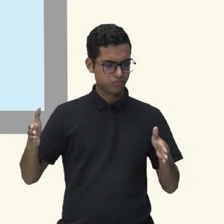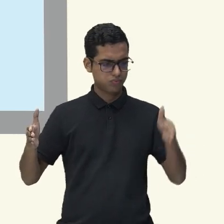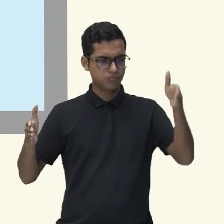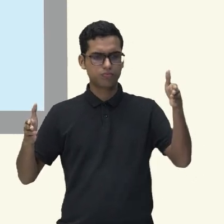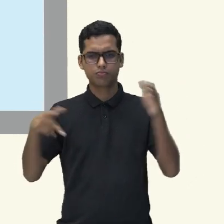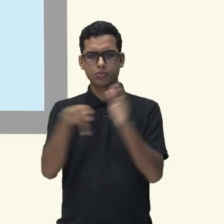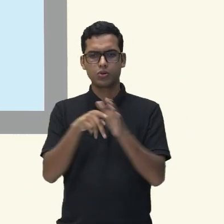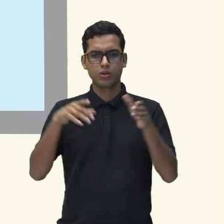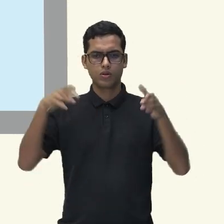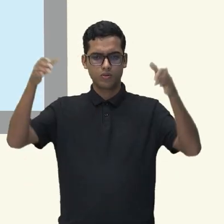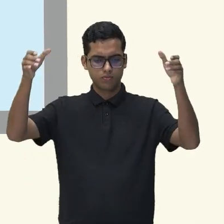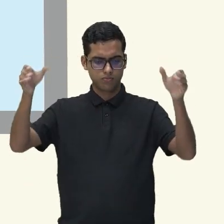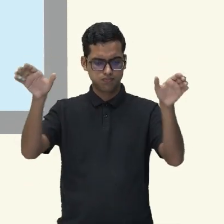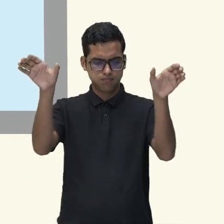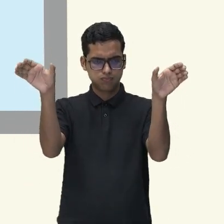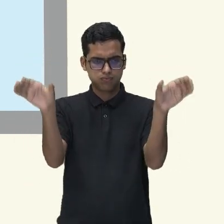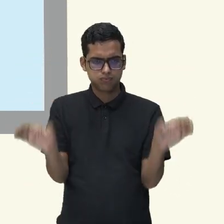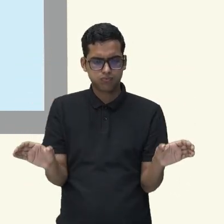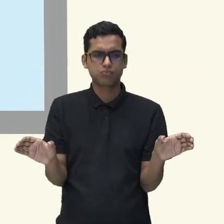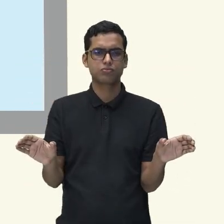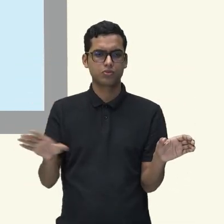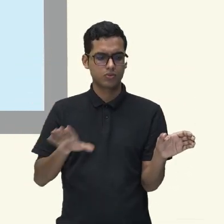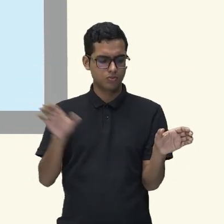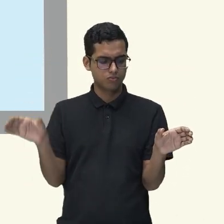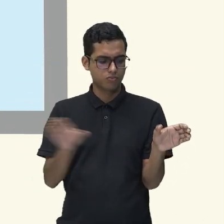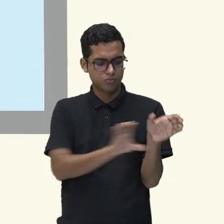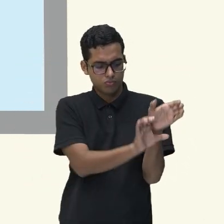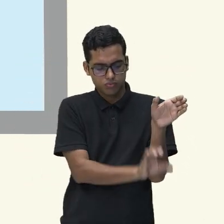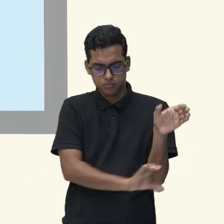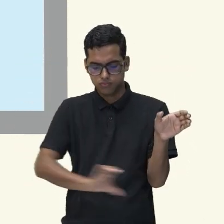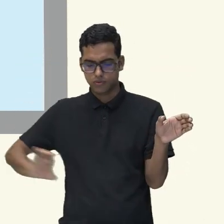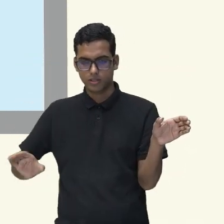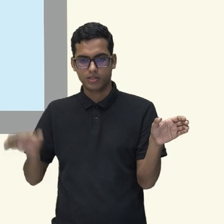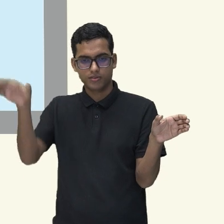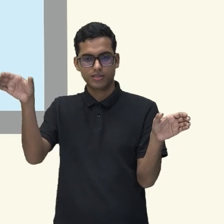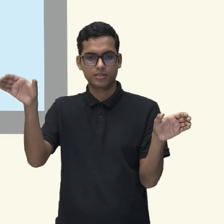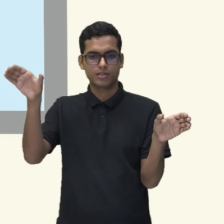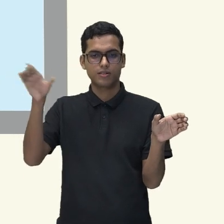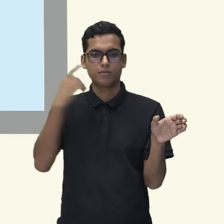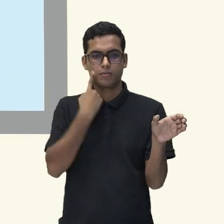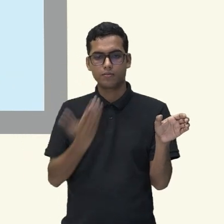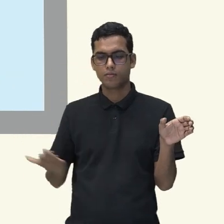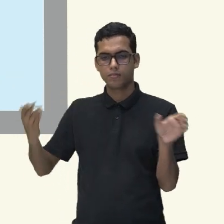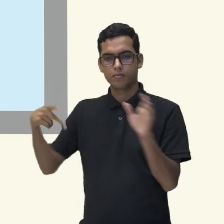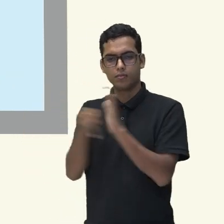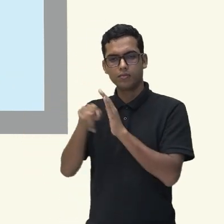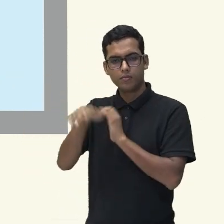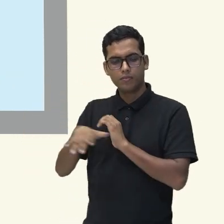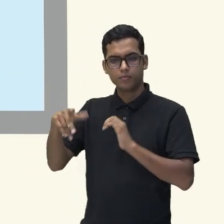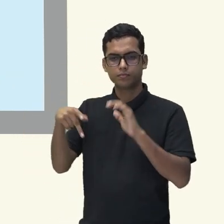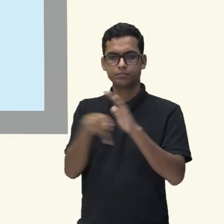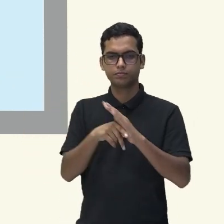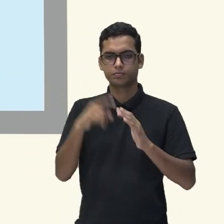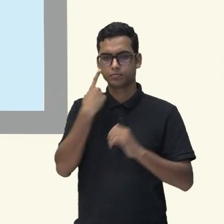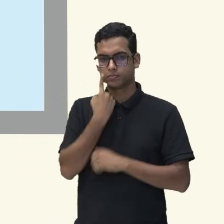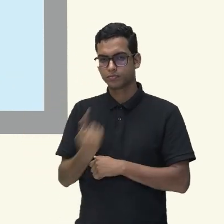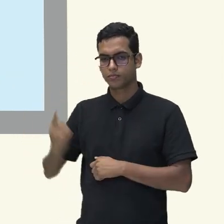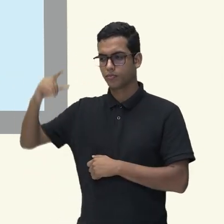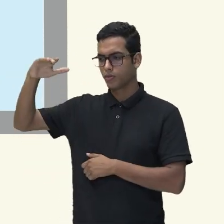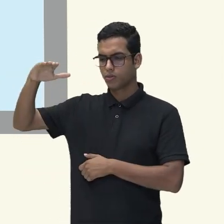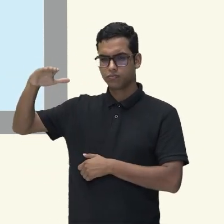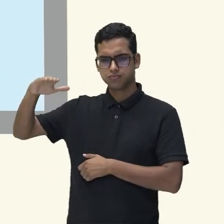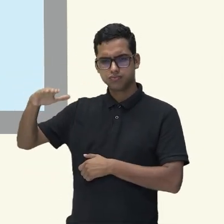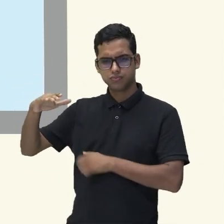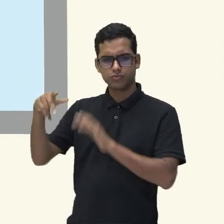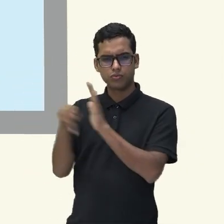né, na área que é a área A1, veja que temos ali uma área e aí tem um fluido preenchendo os dois cilindros. O